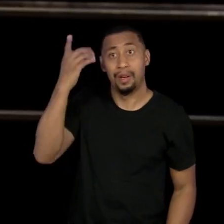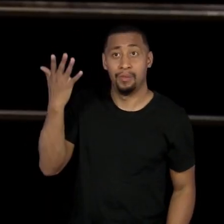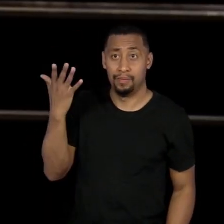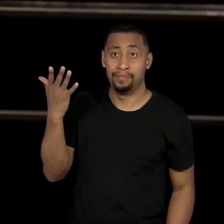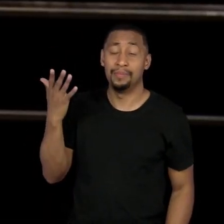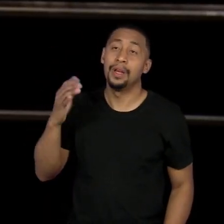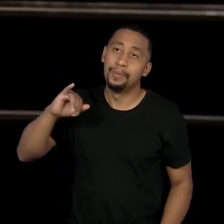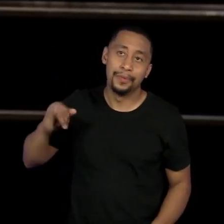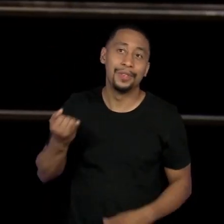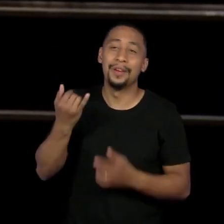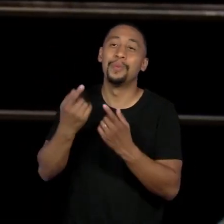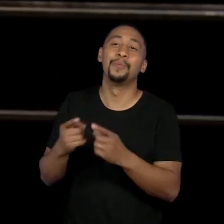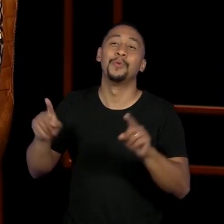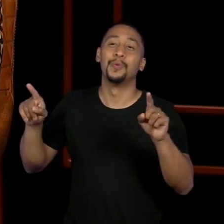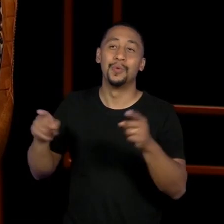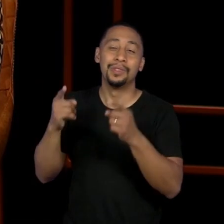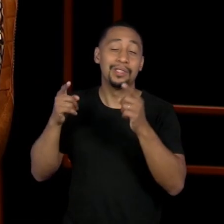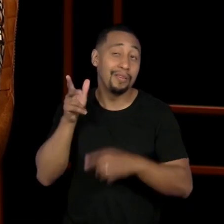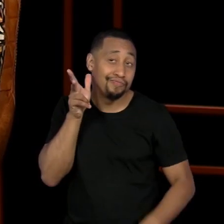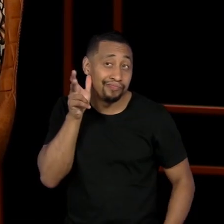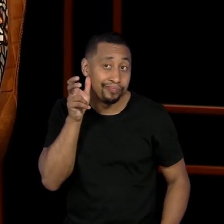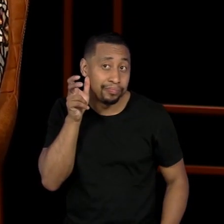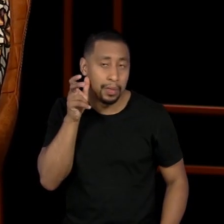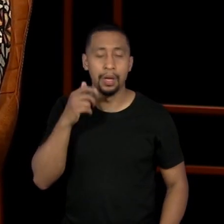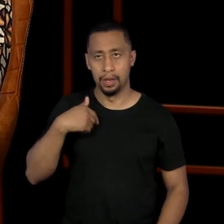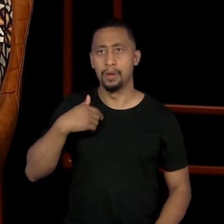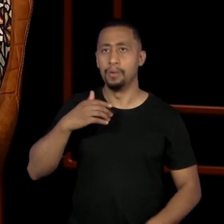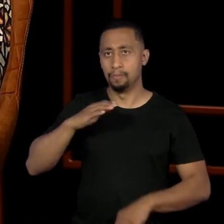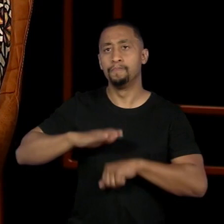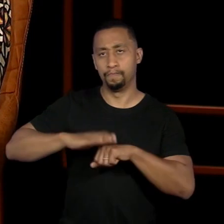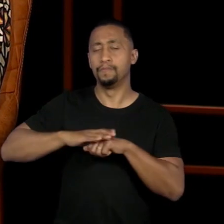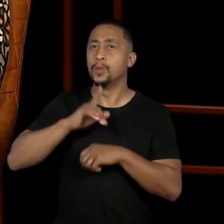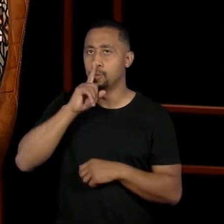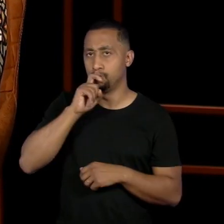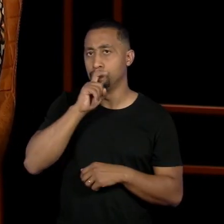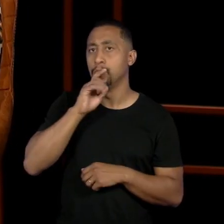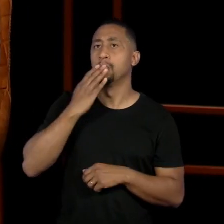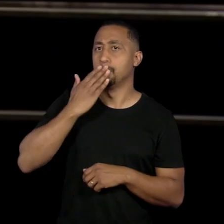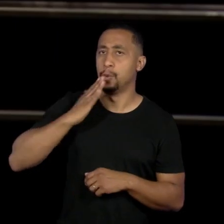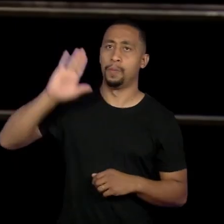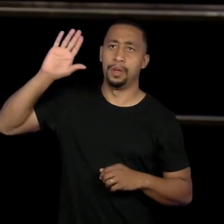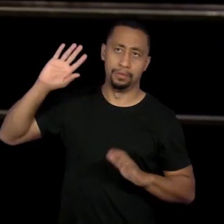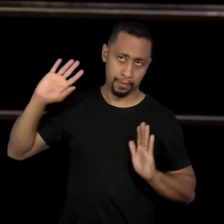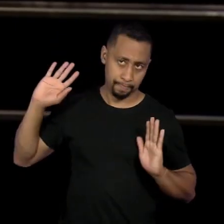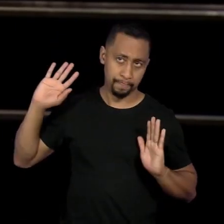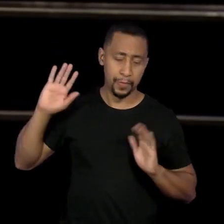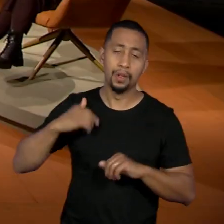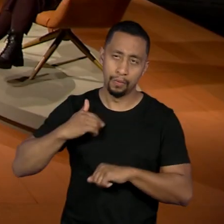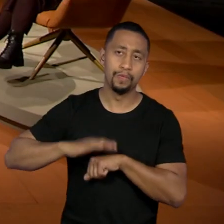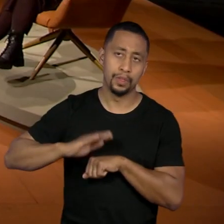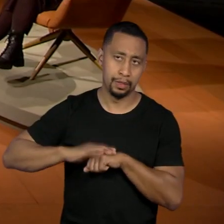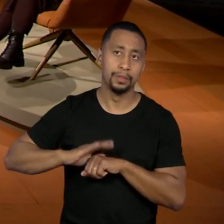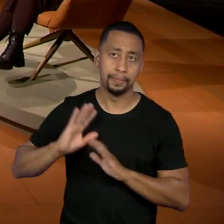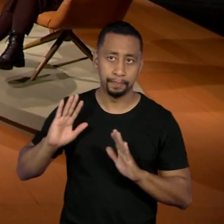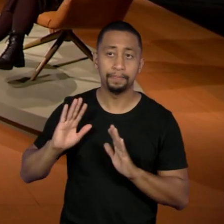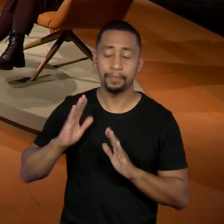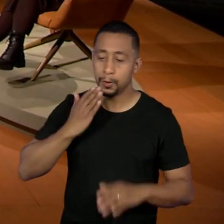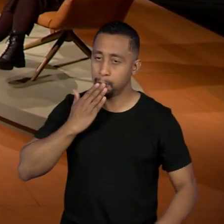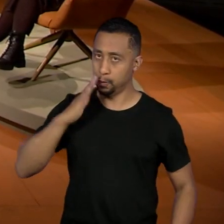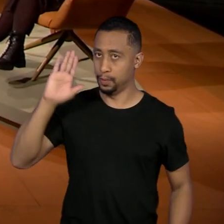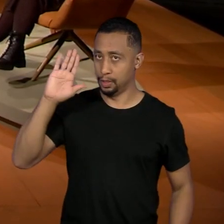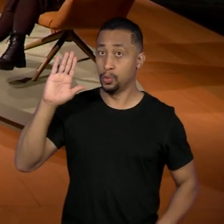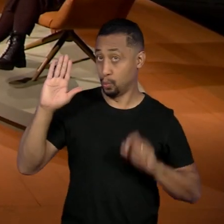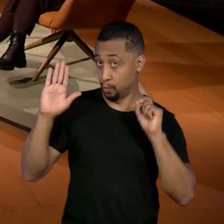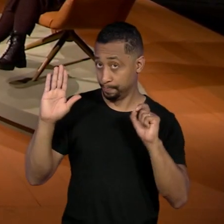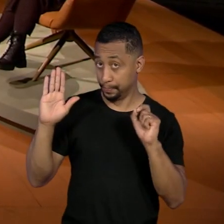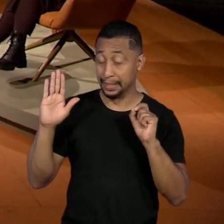Eu fiz uma promessa, e isso eu nunca contei a ninguém. Eu fiz uma promessa: se eu